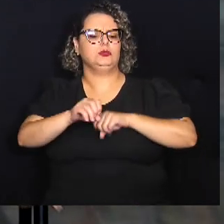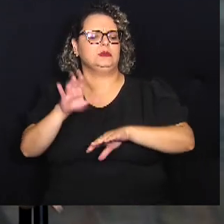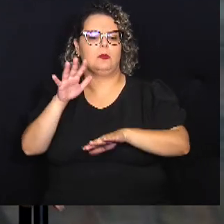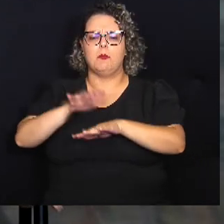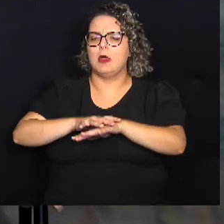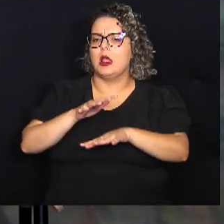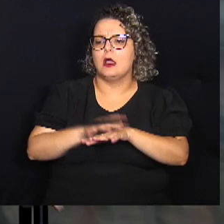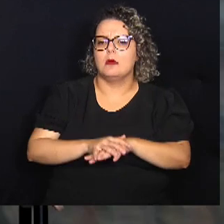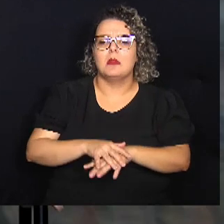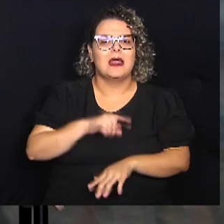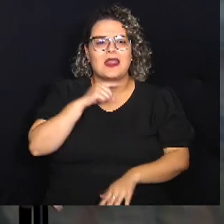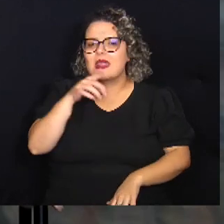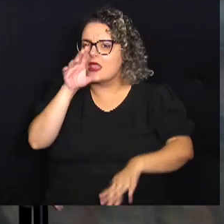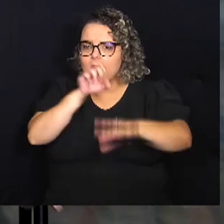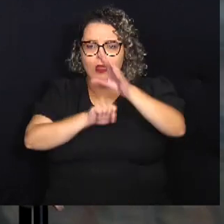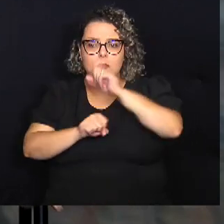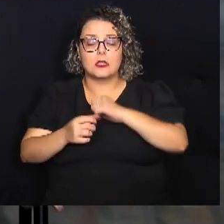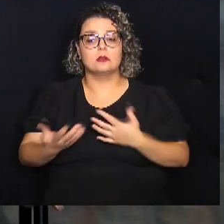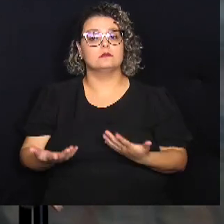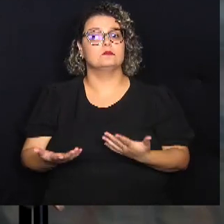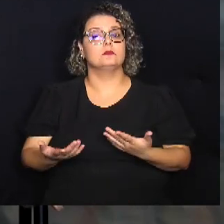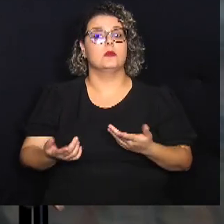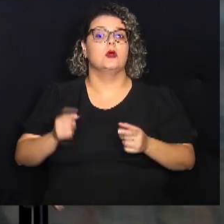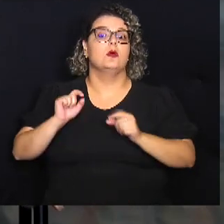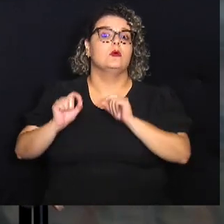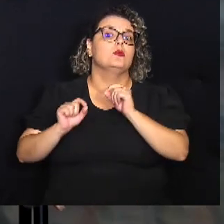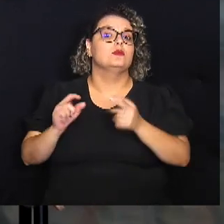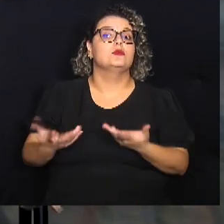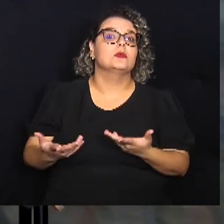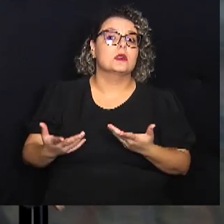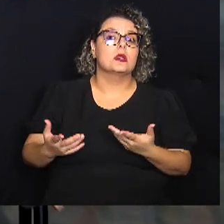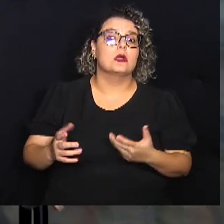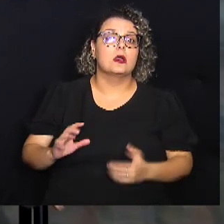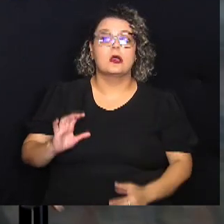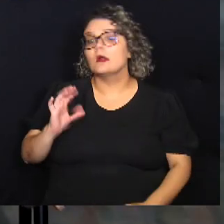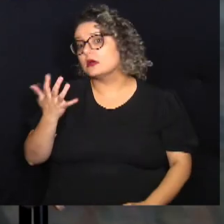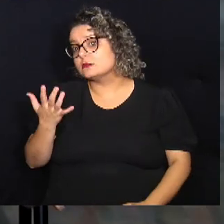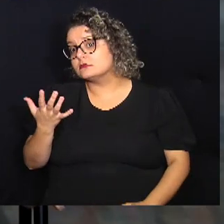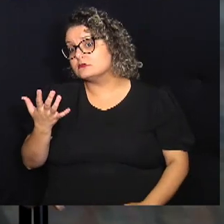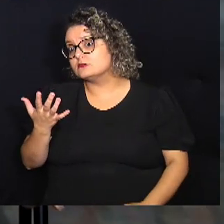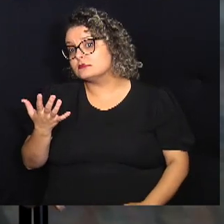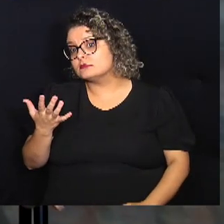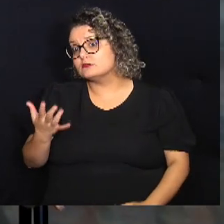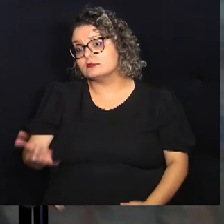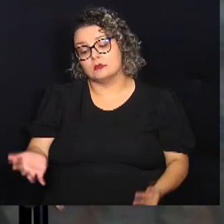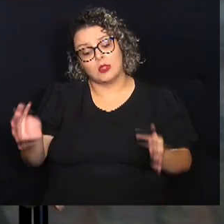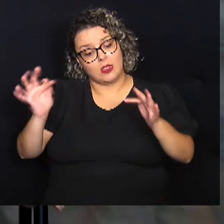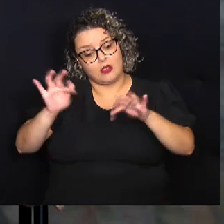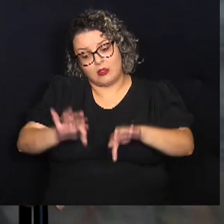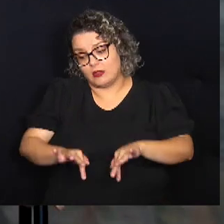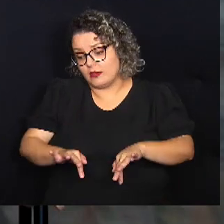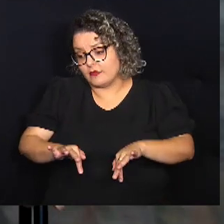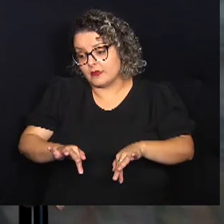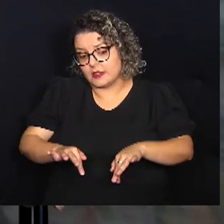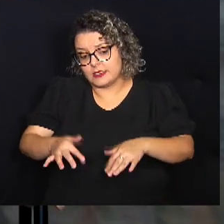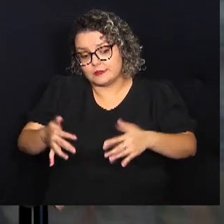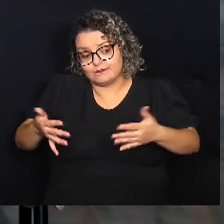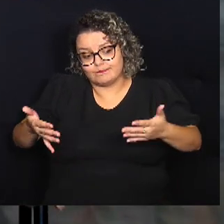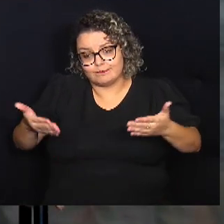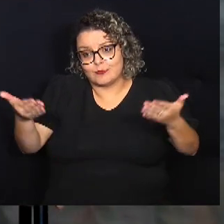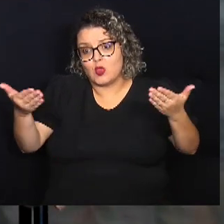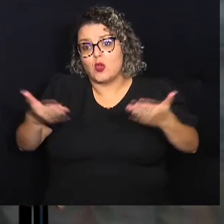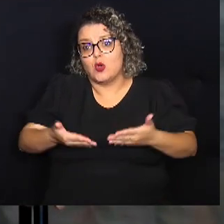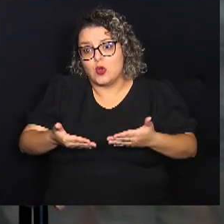mas ninguém aprendeu, equivale a eu fechar a porta da minha loja no final do dia e dizer, hoje eu